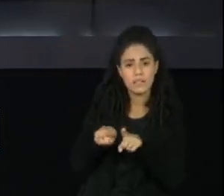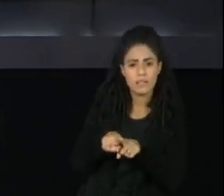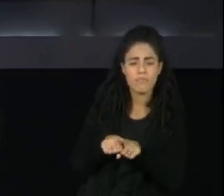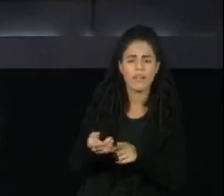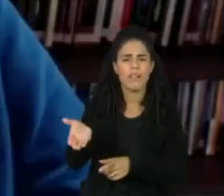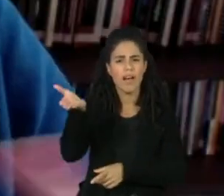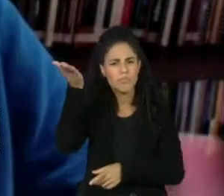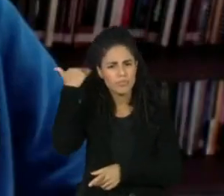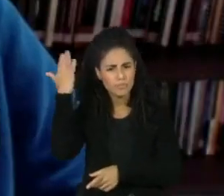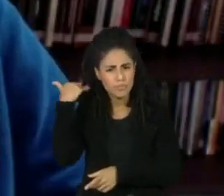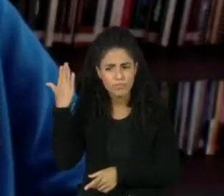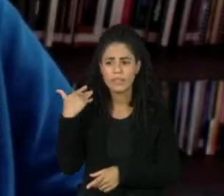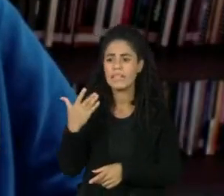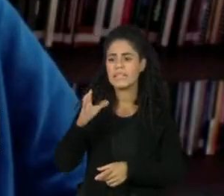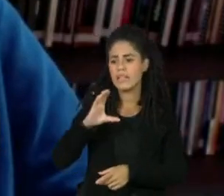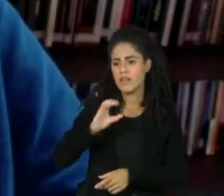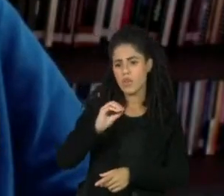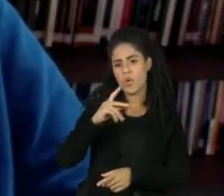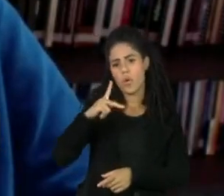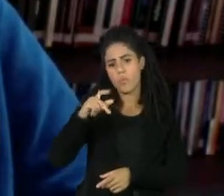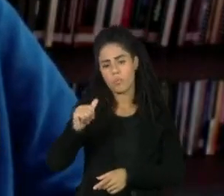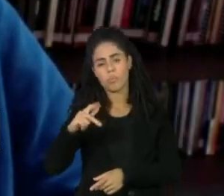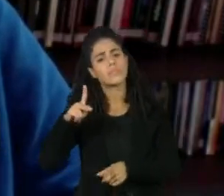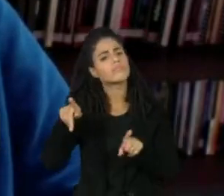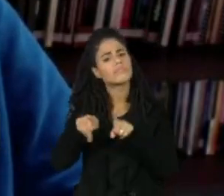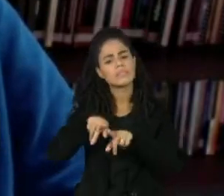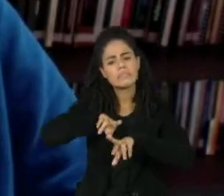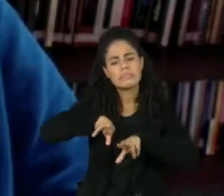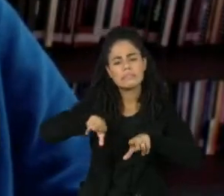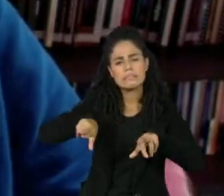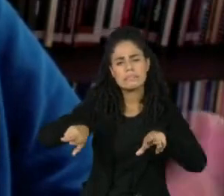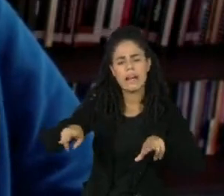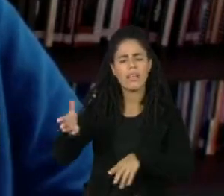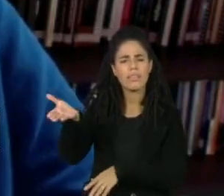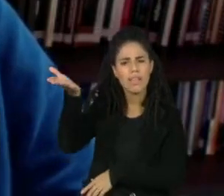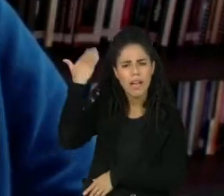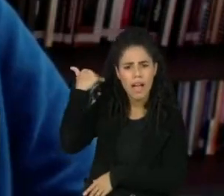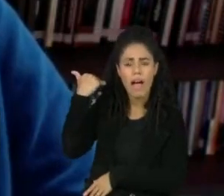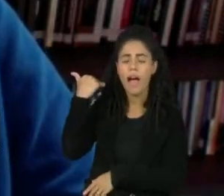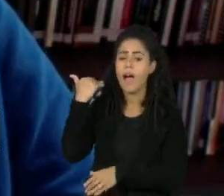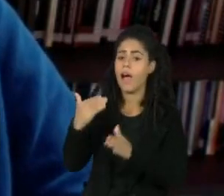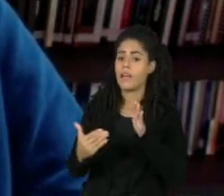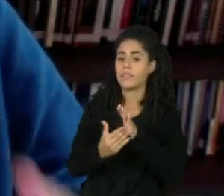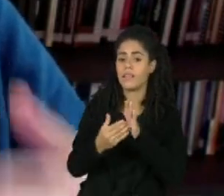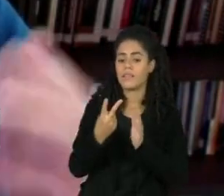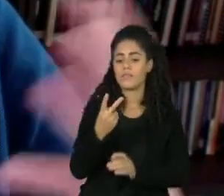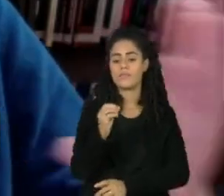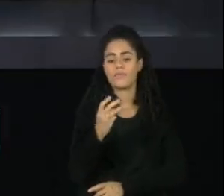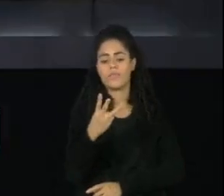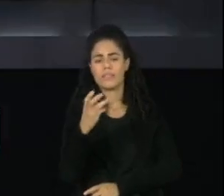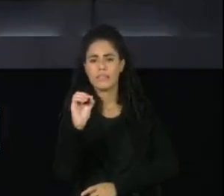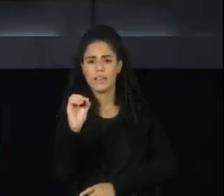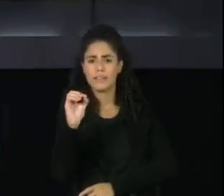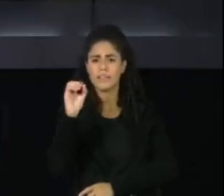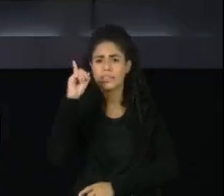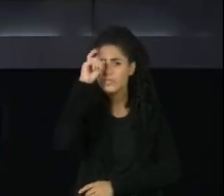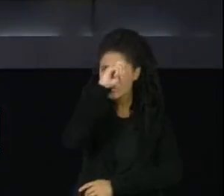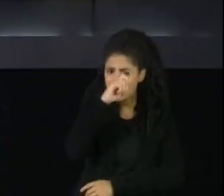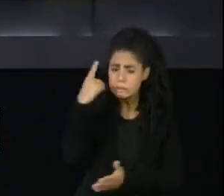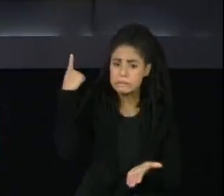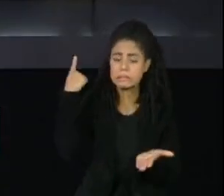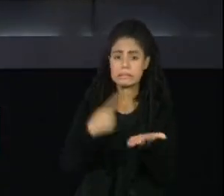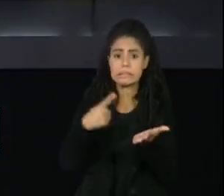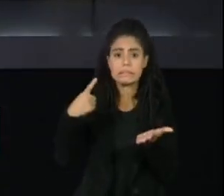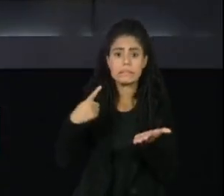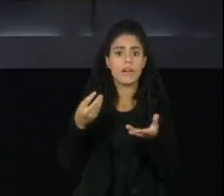de Glasgow em novembro, coloca essas metas, reduzir as emissões de 50% até 2030. Isso parece ser um enorme desafio. A guerra